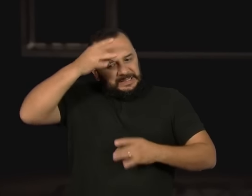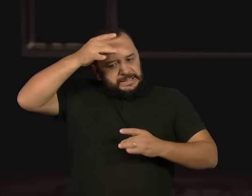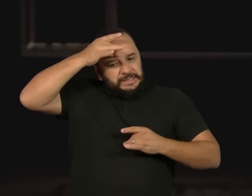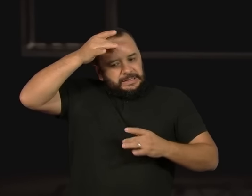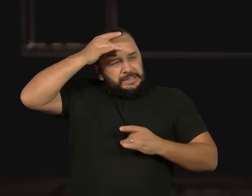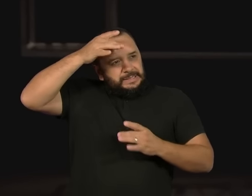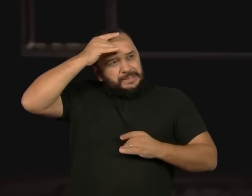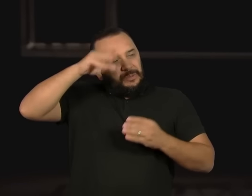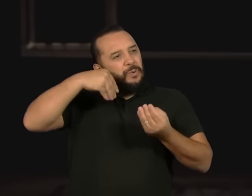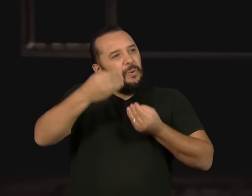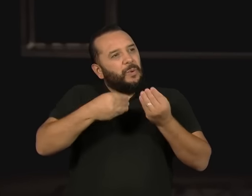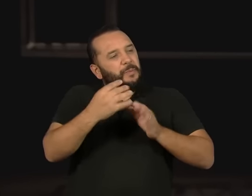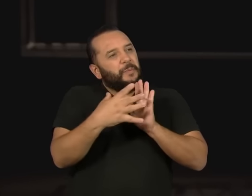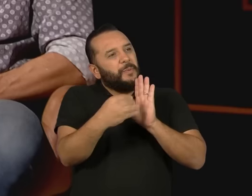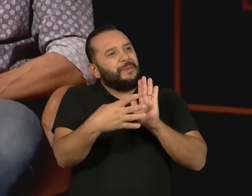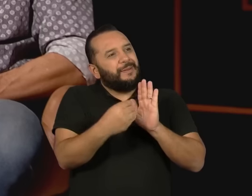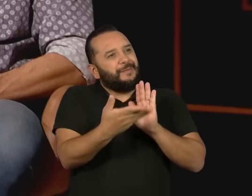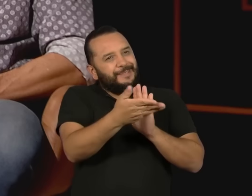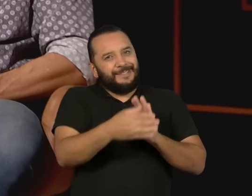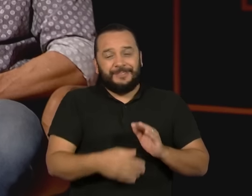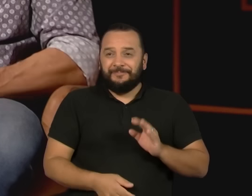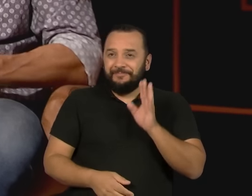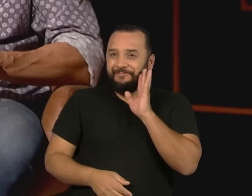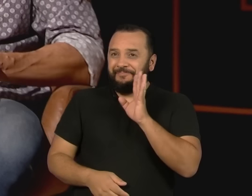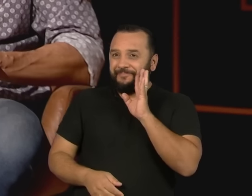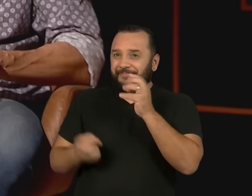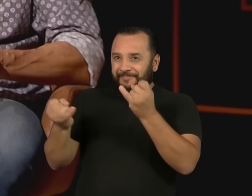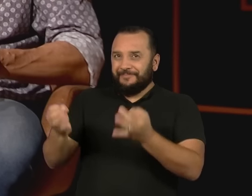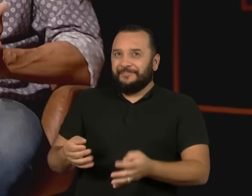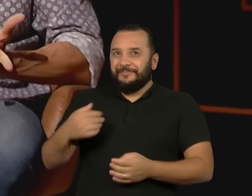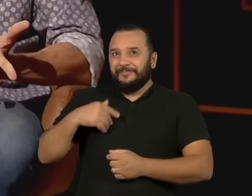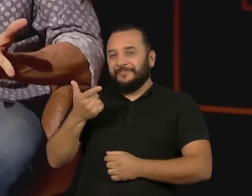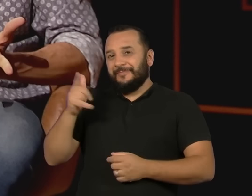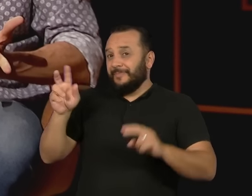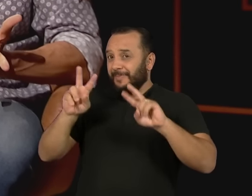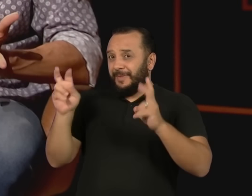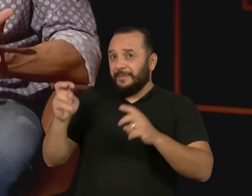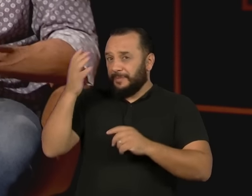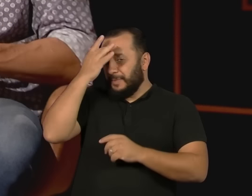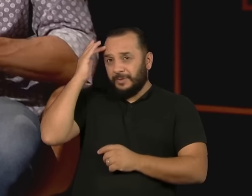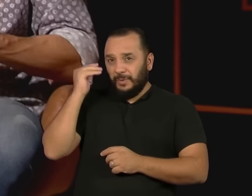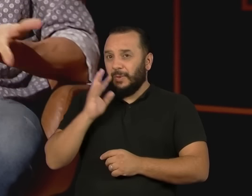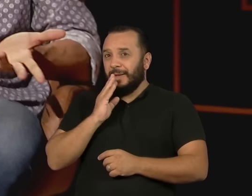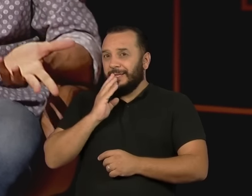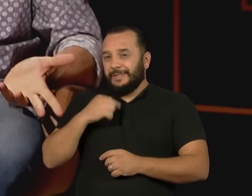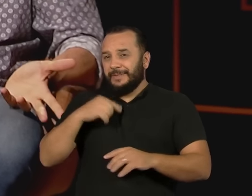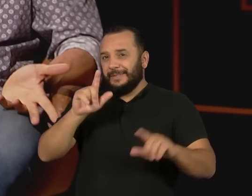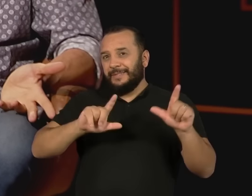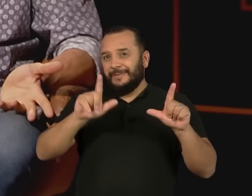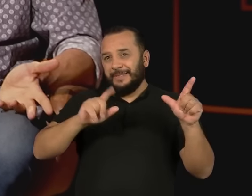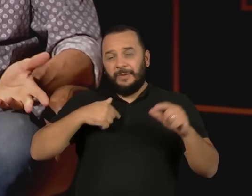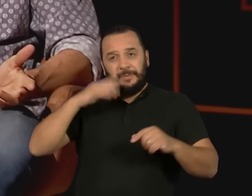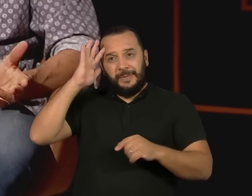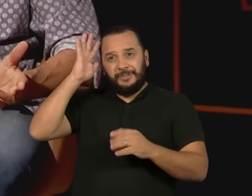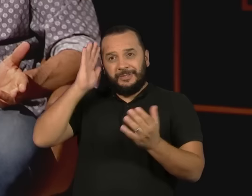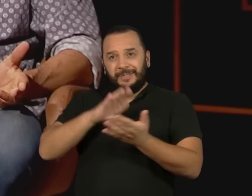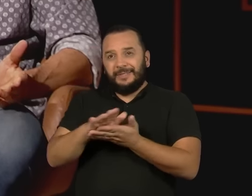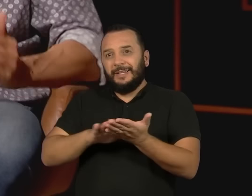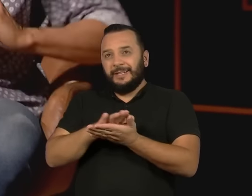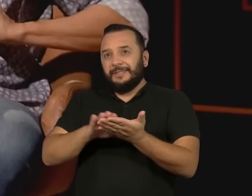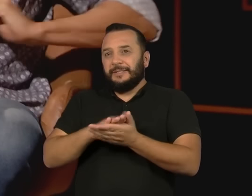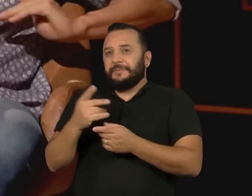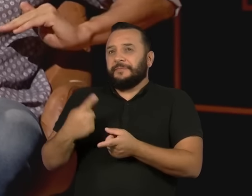suas referências para tudo isso? Muito legal você trazer isso. Isso é uma outra coisa que as pessoas que me conhecem pela televisão não imaginam, né? Quer dizer,